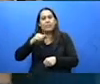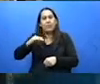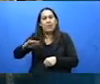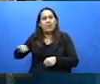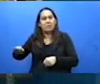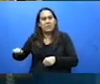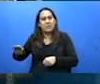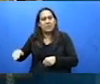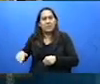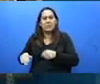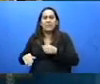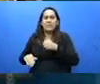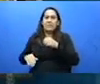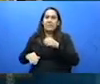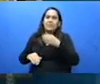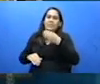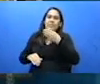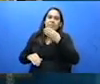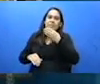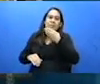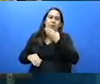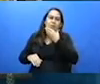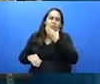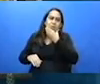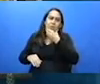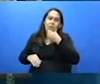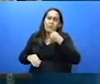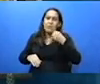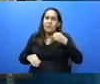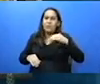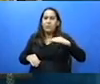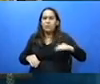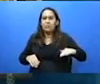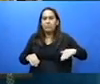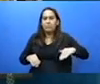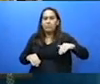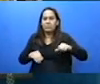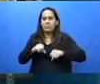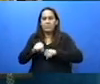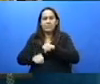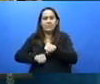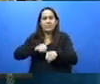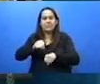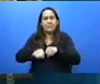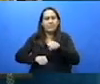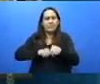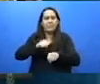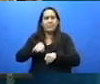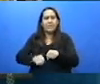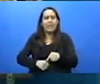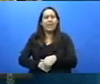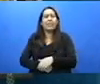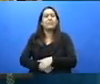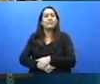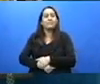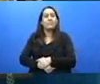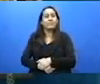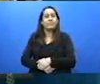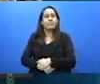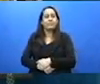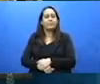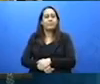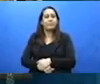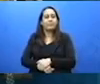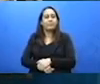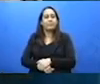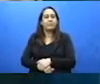boneca, o senhorzinho está lembrando dele quando ele era uma criança como você, andando de bicicleta,